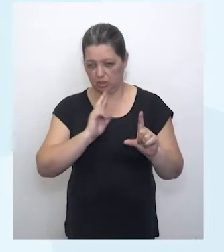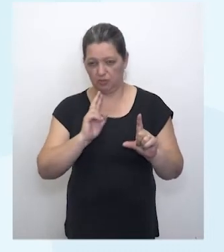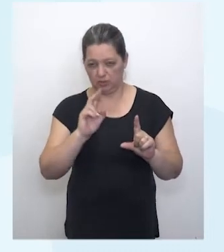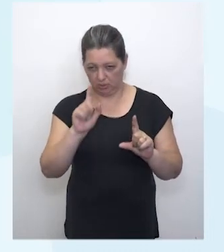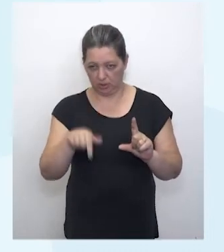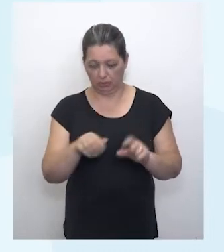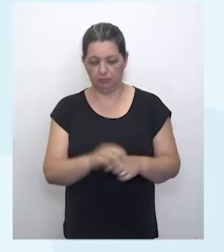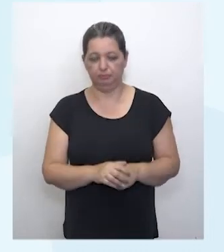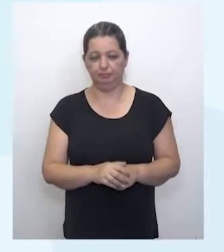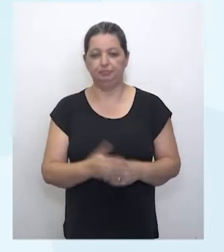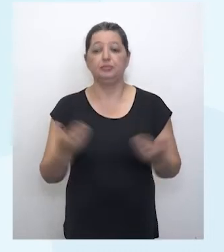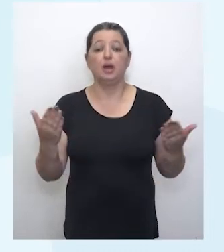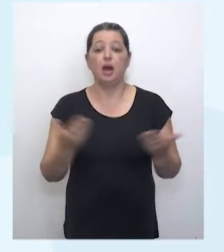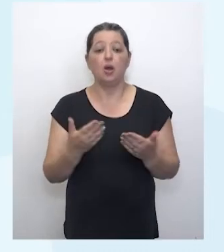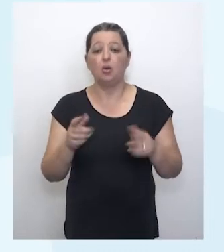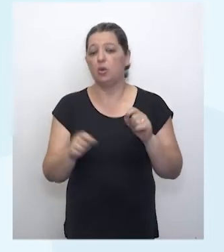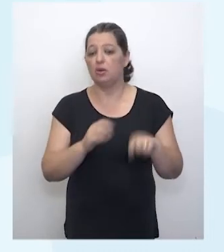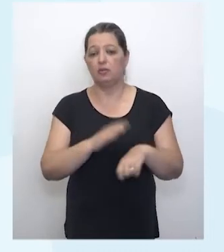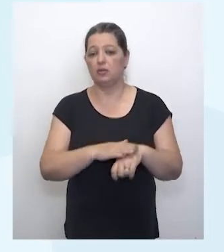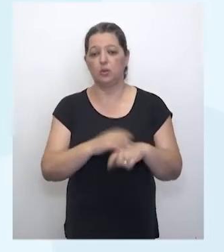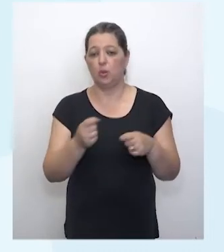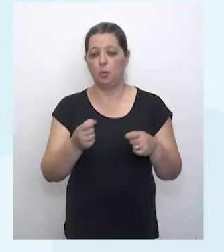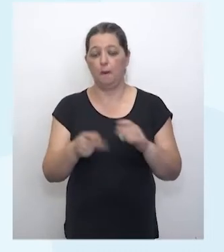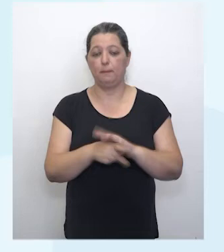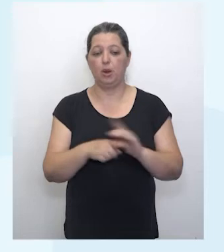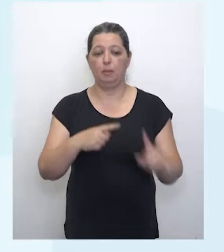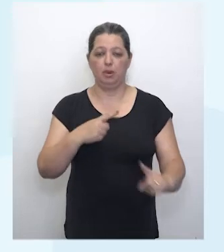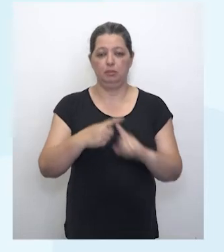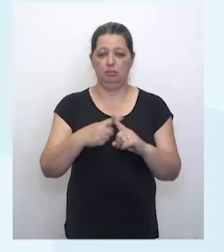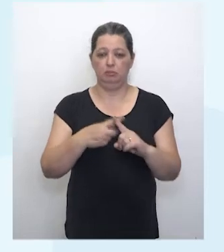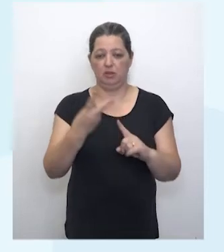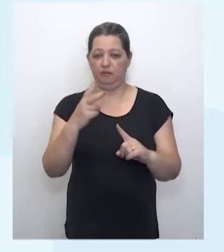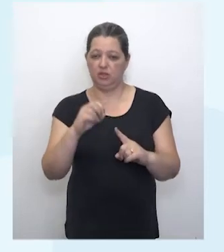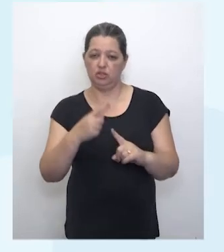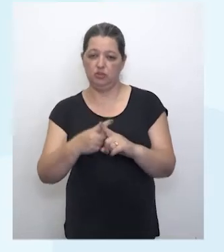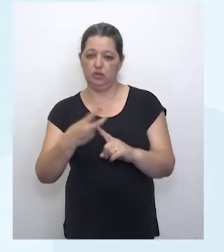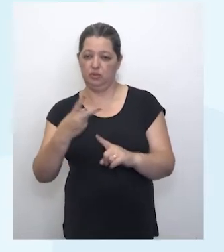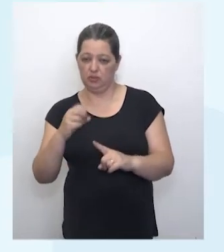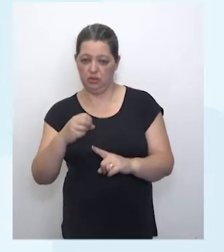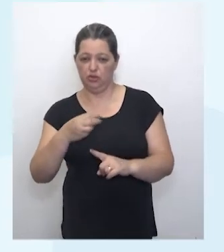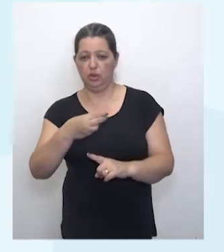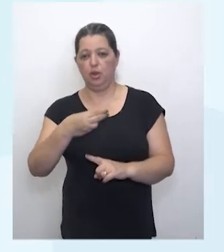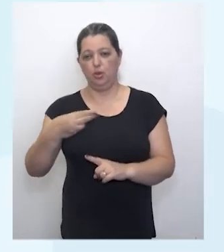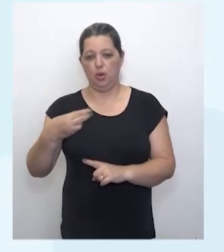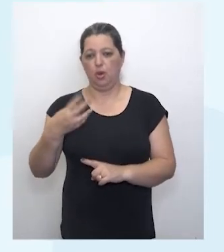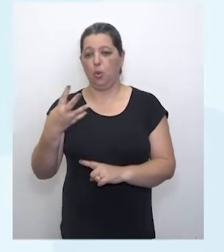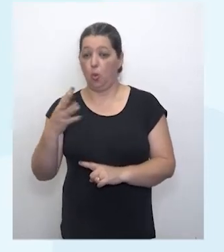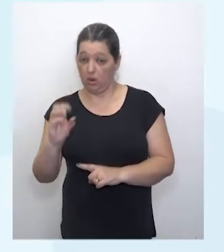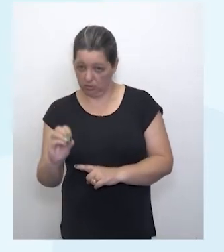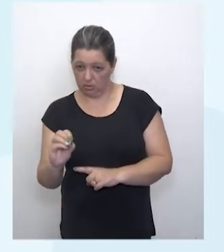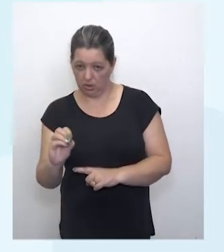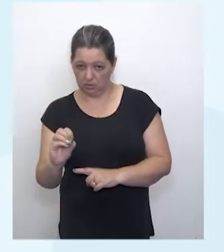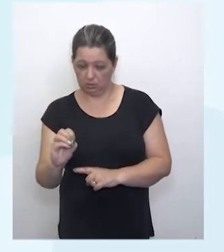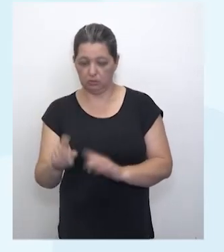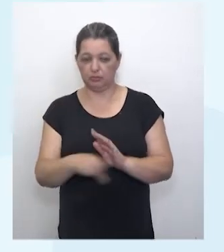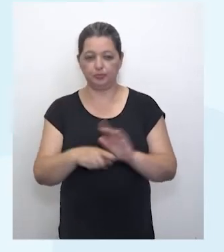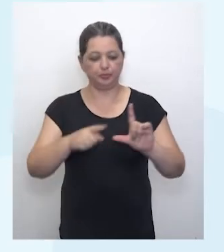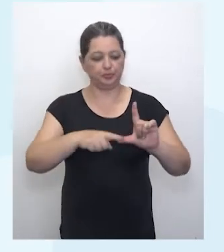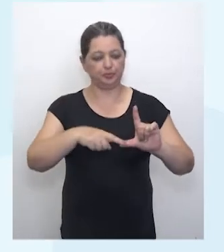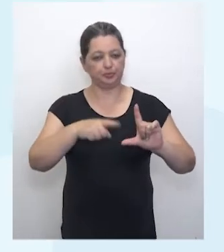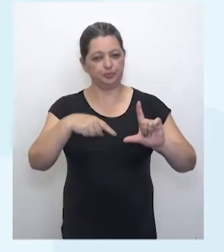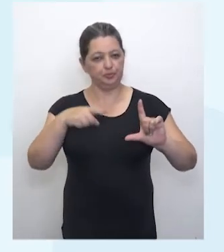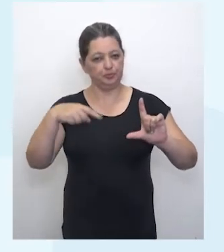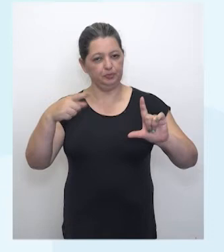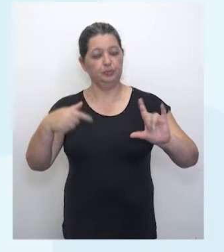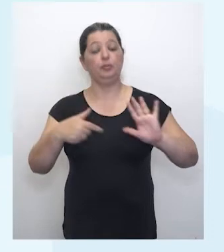vou multiplicar por 20. 20 vezes 20, 400. Então, quer dizer que este gráfico está